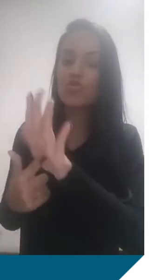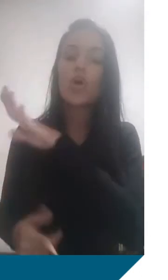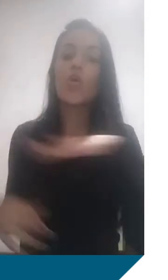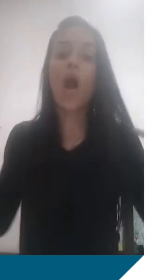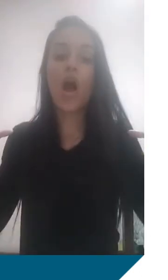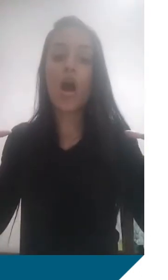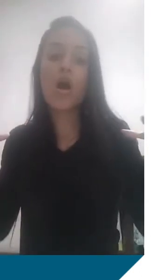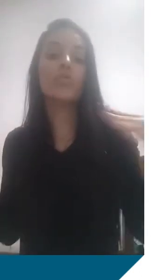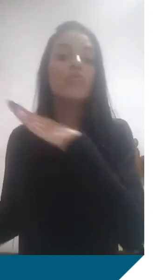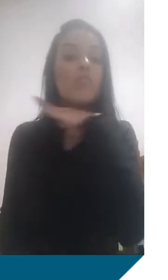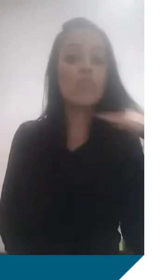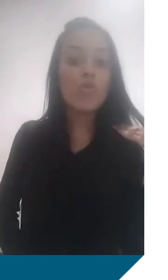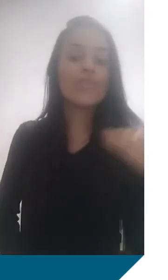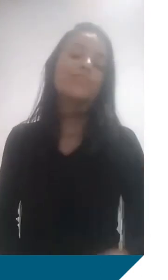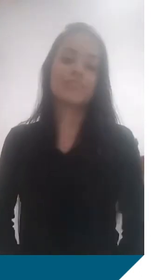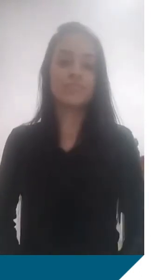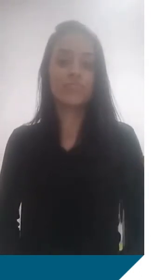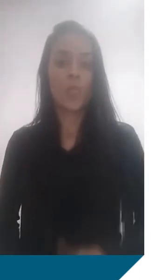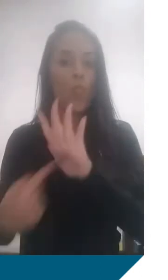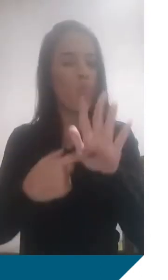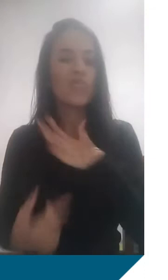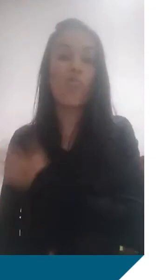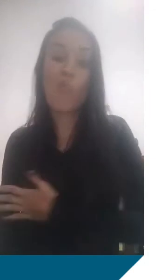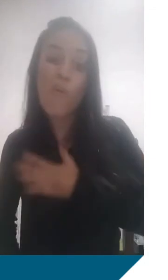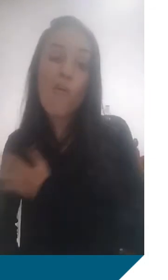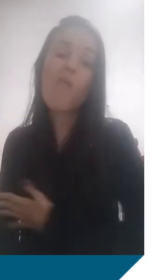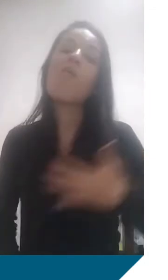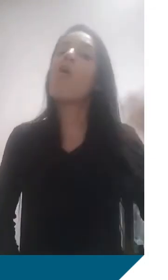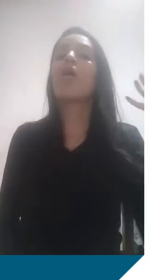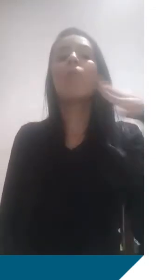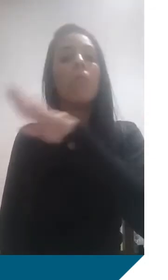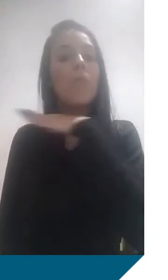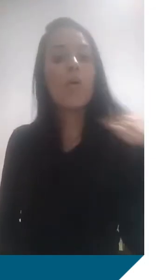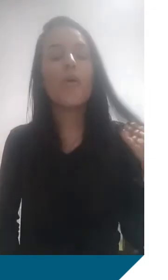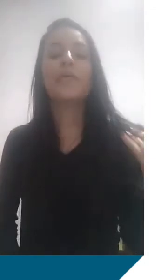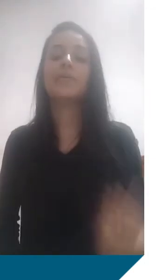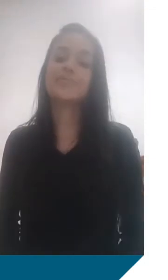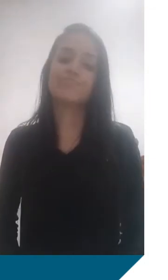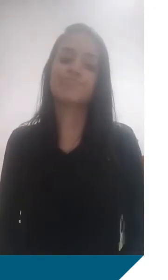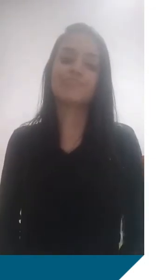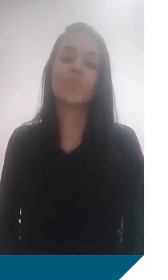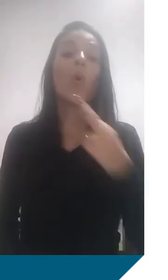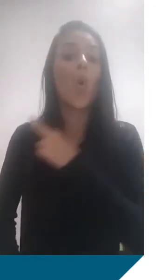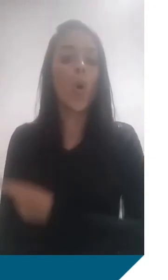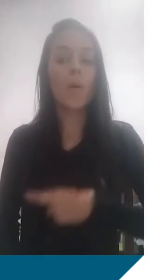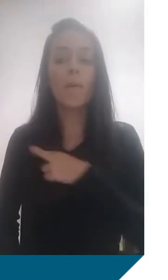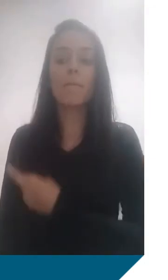que representa justamente esse apreço pela morte que os românticos do mal do